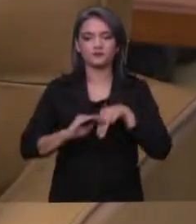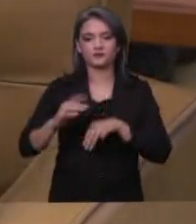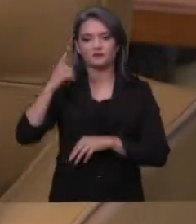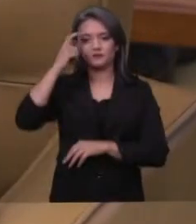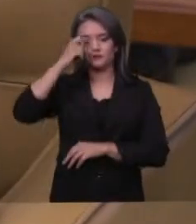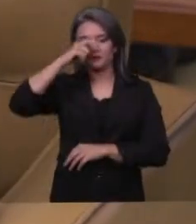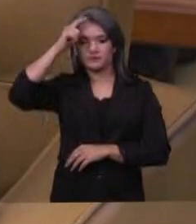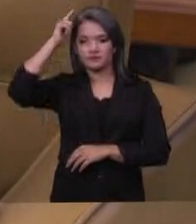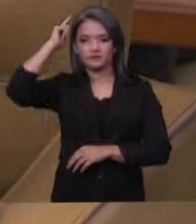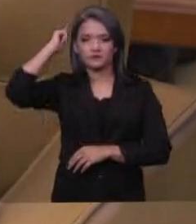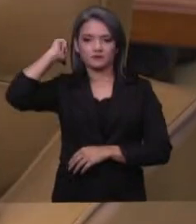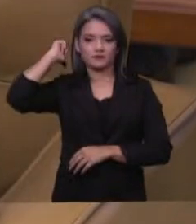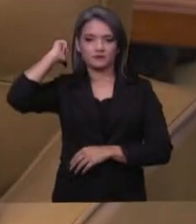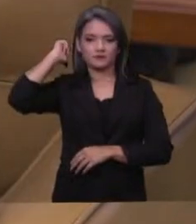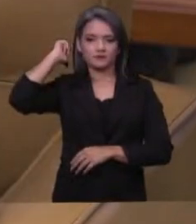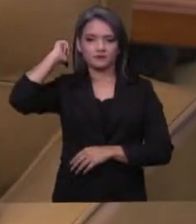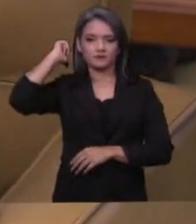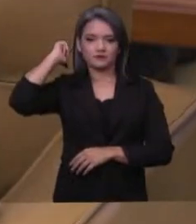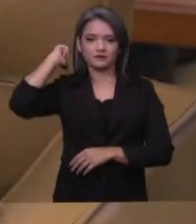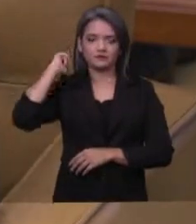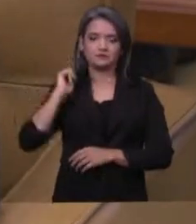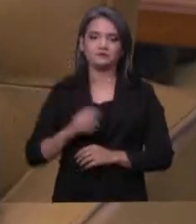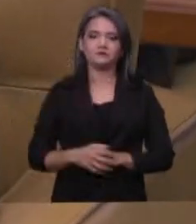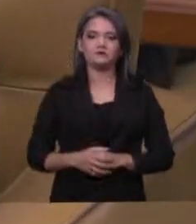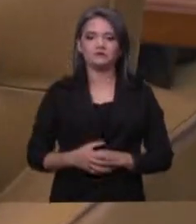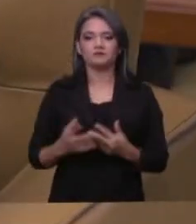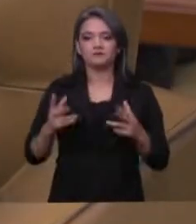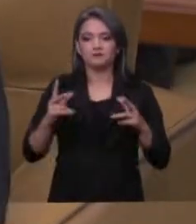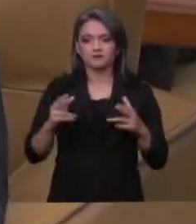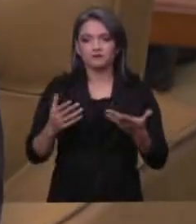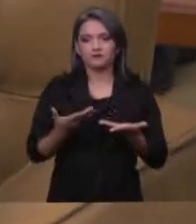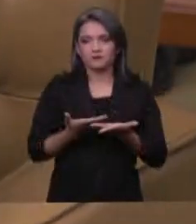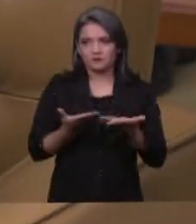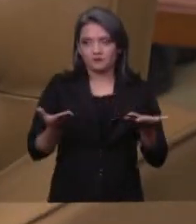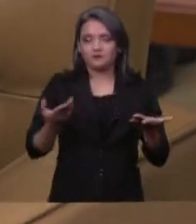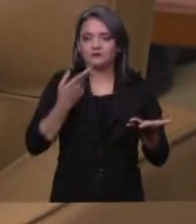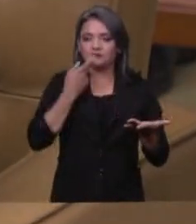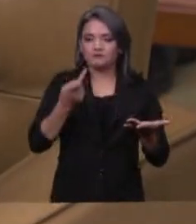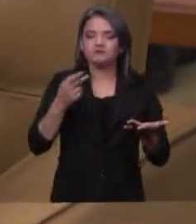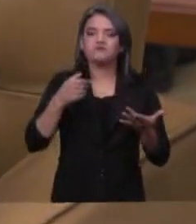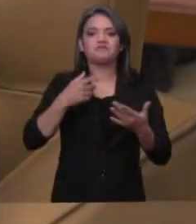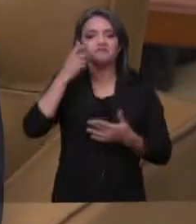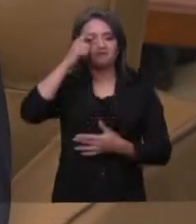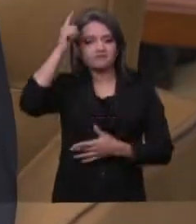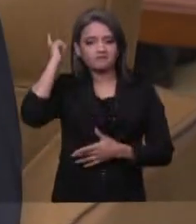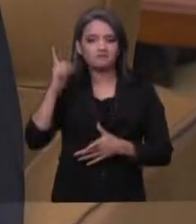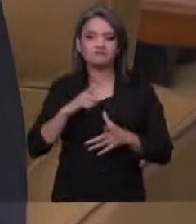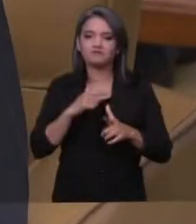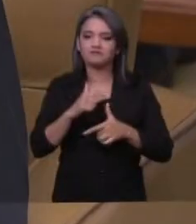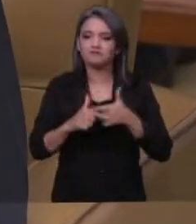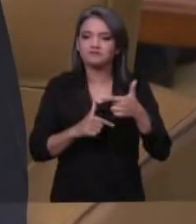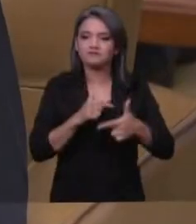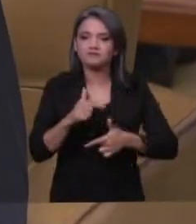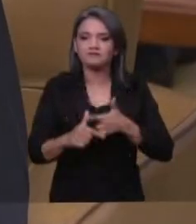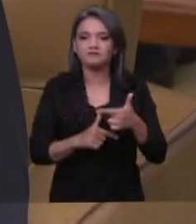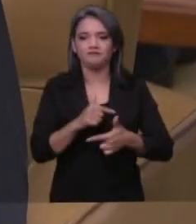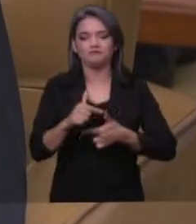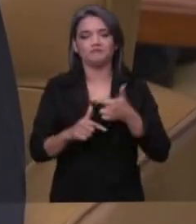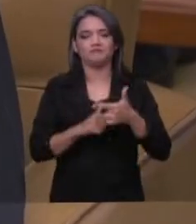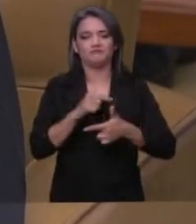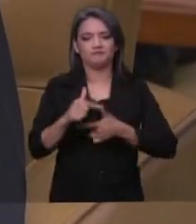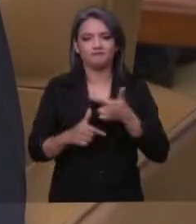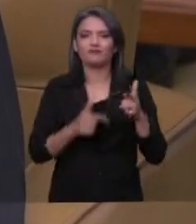Alexandre, que, como todos já destacaram, desenvolveu um trabalho